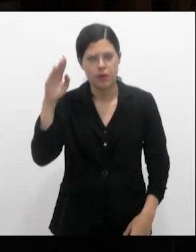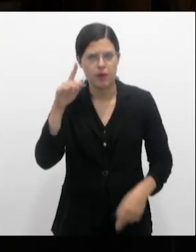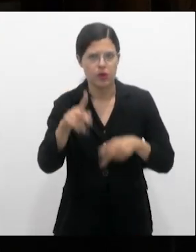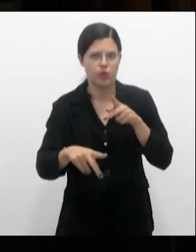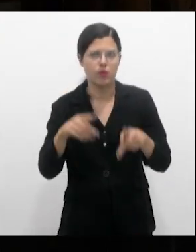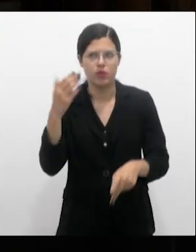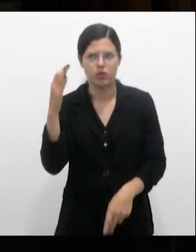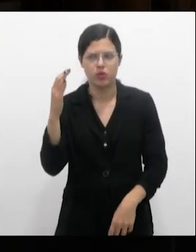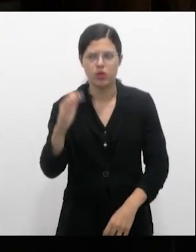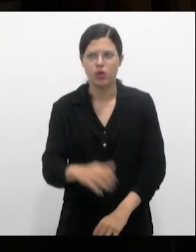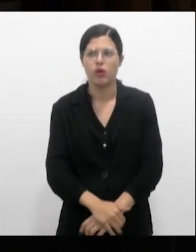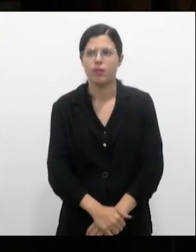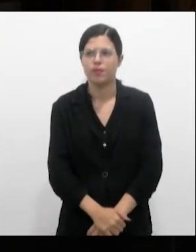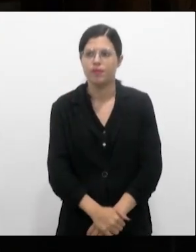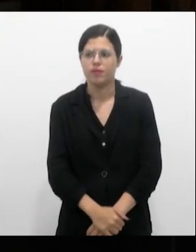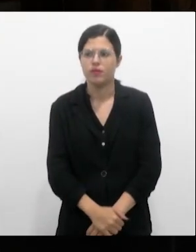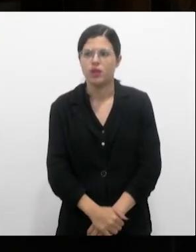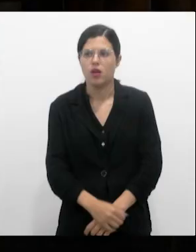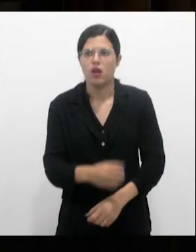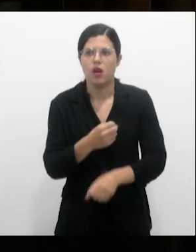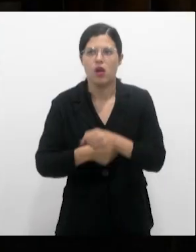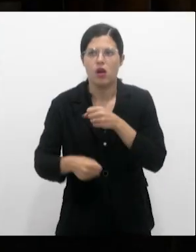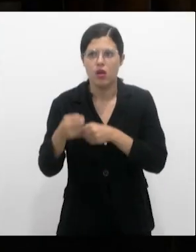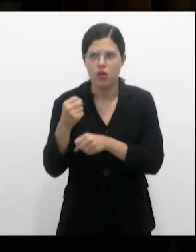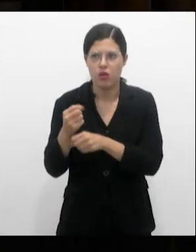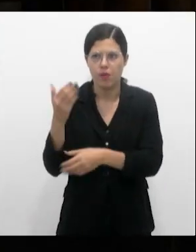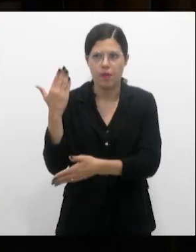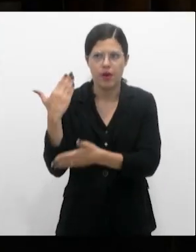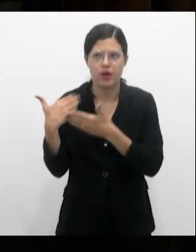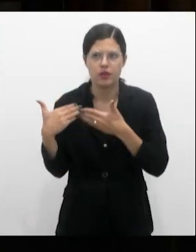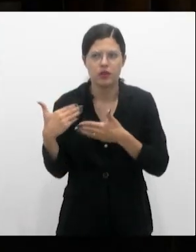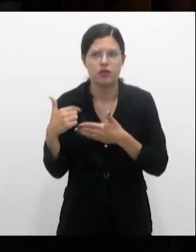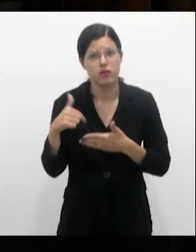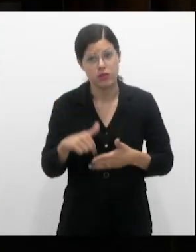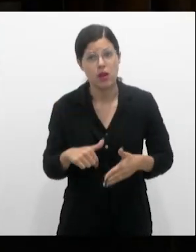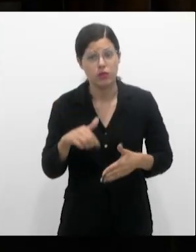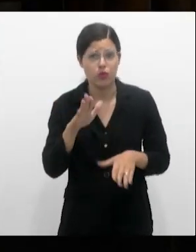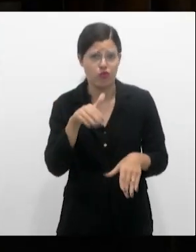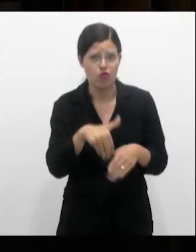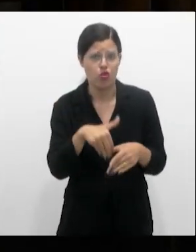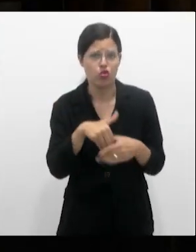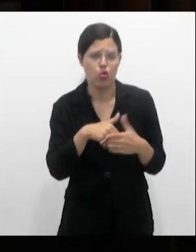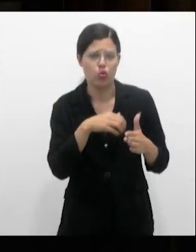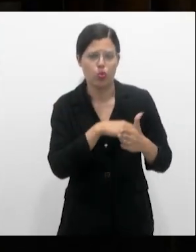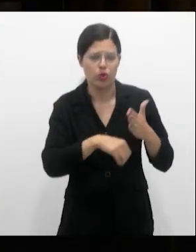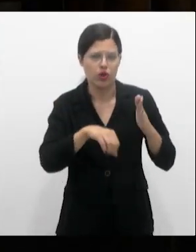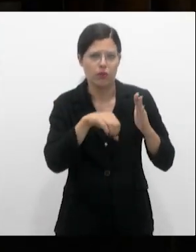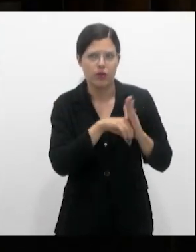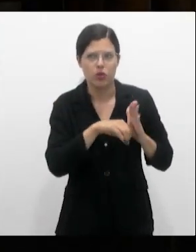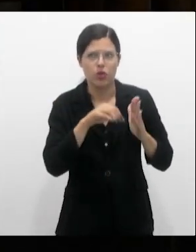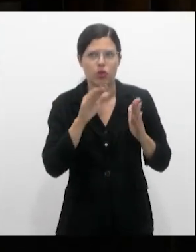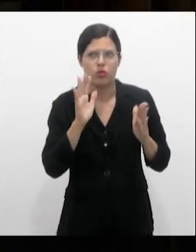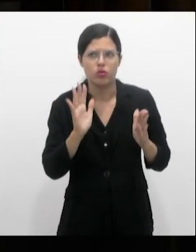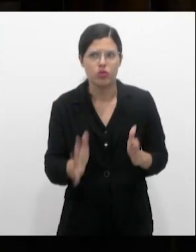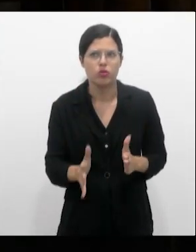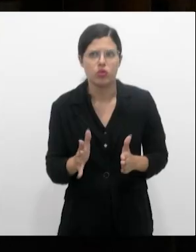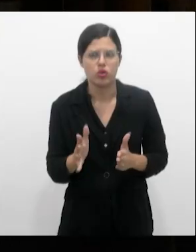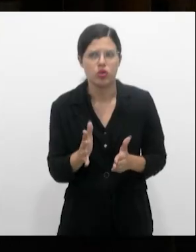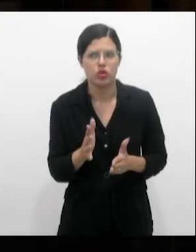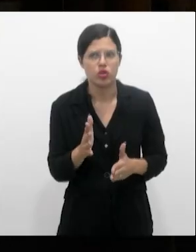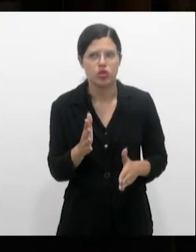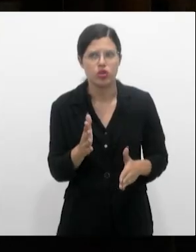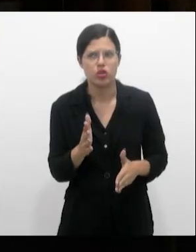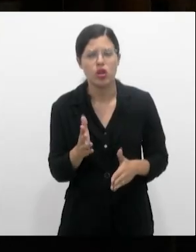Niterói, que no ano passado reconduziu um criminoso que já comeu comidinha